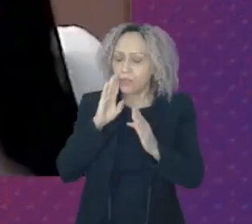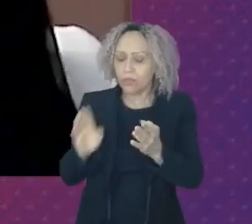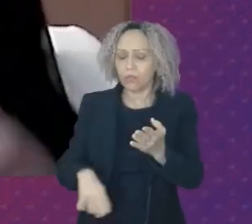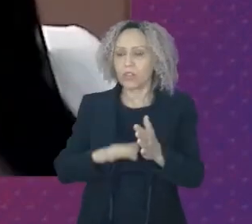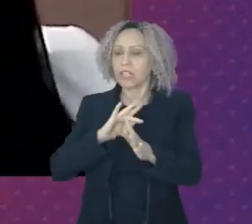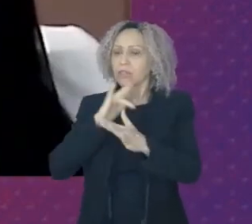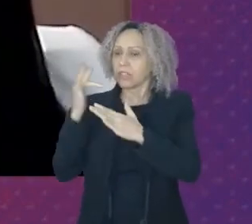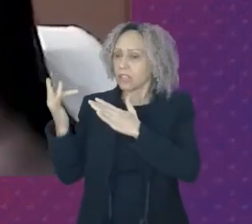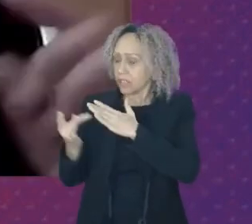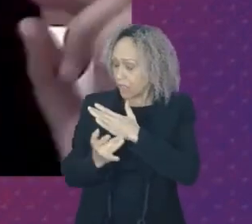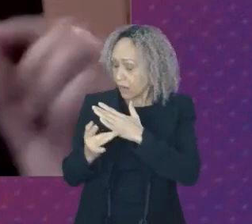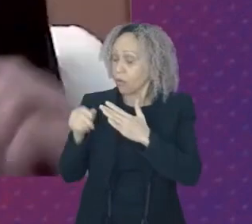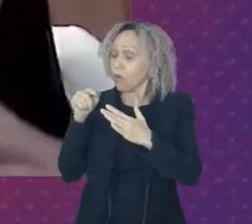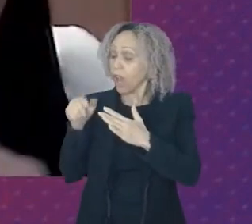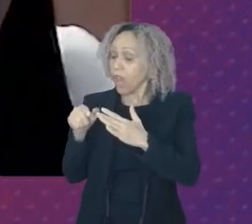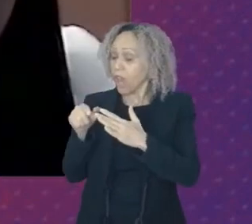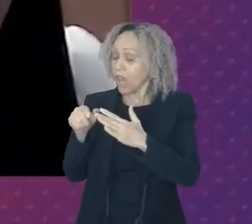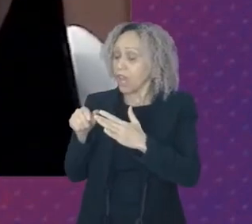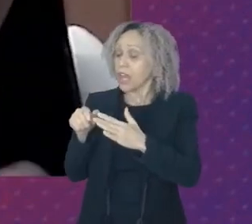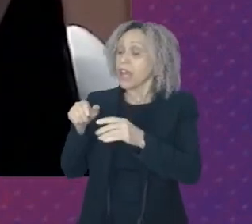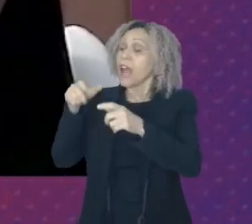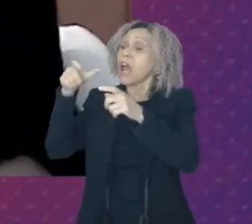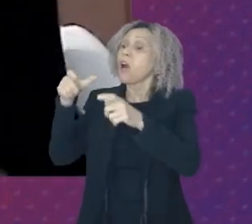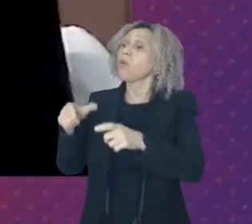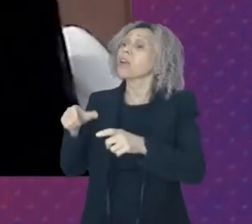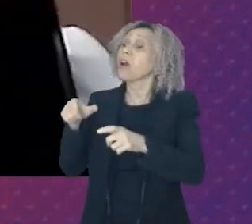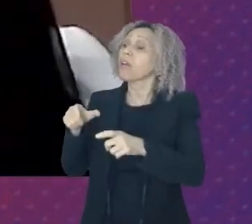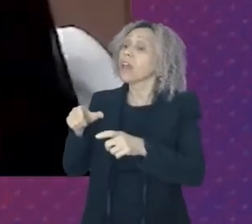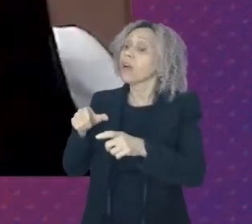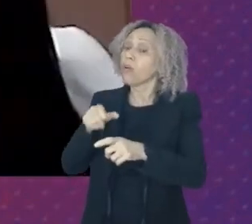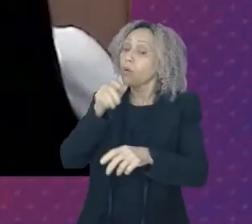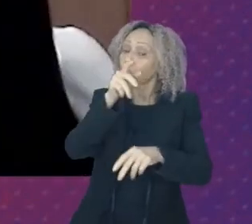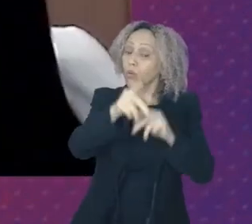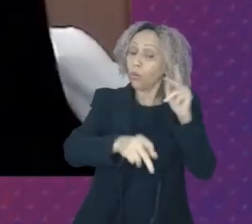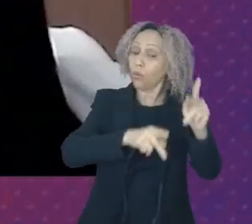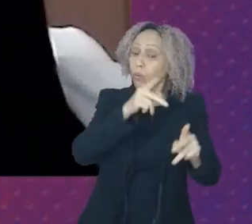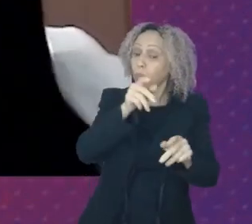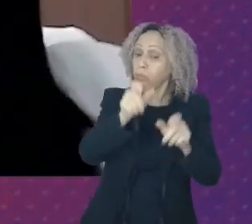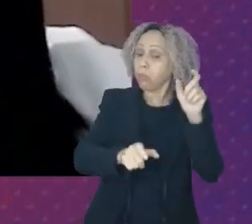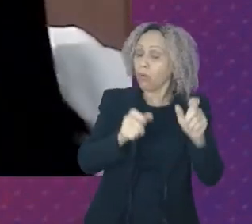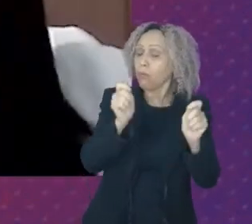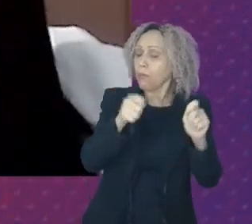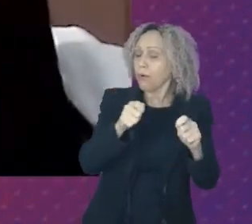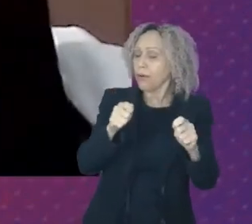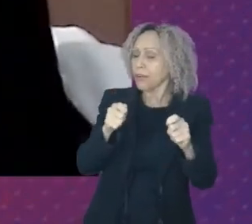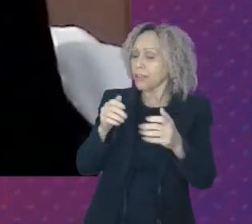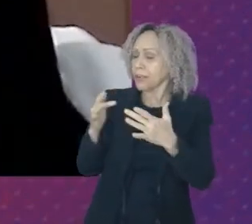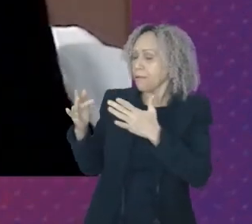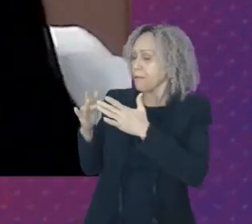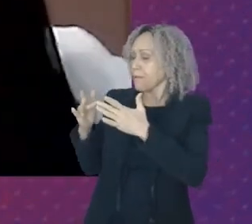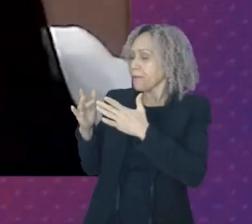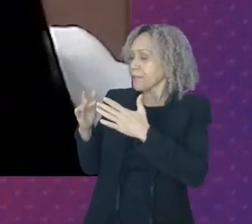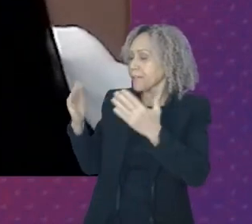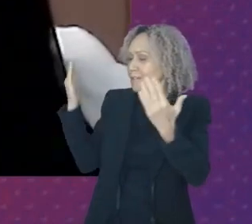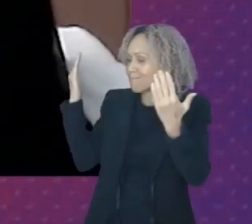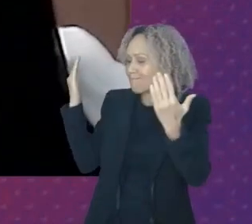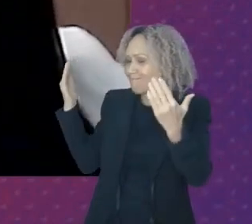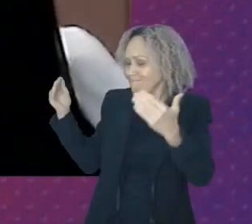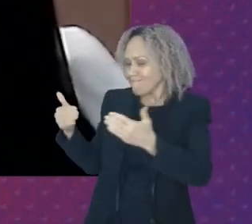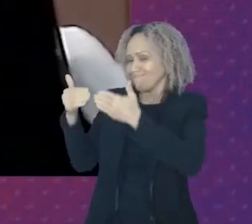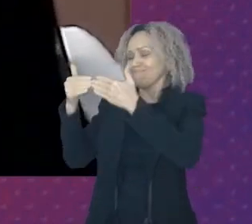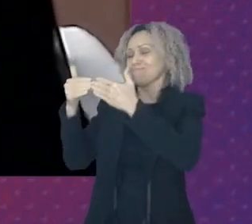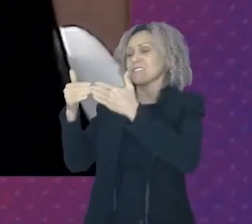sociais são um canal onde eles podem falar de maneira direta com você. Por isso que é importante.